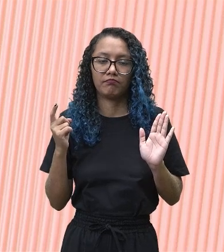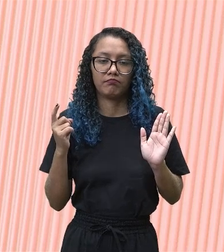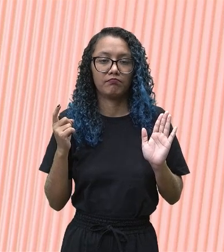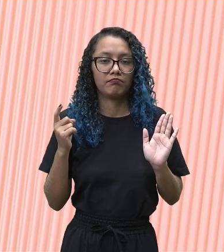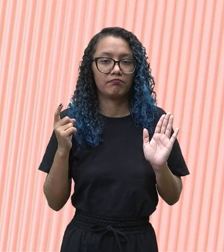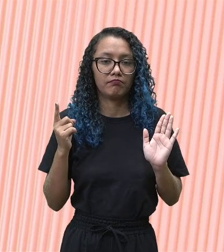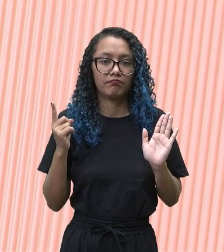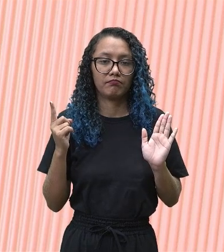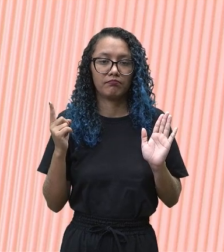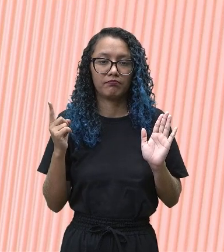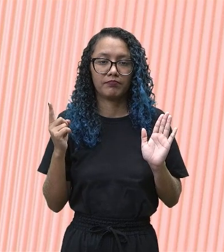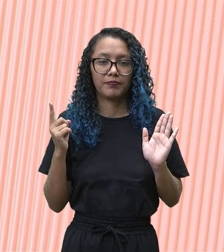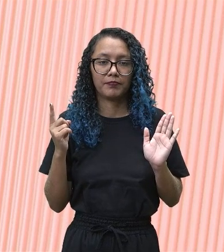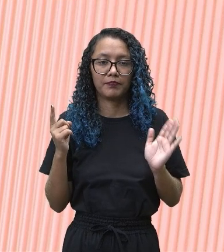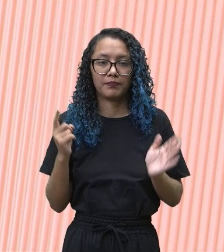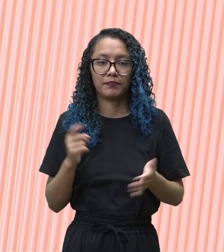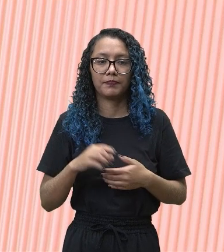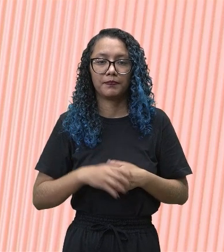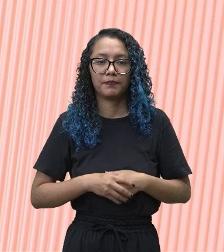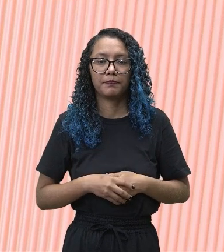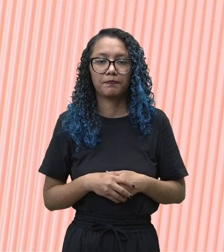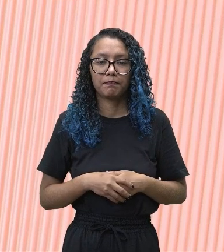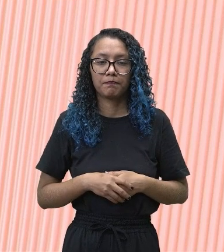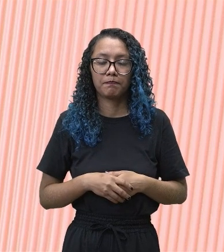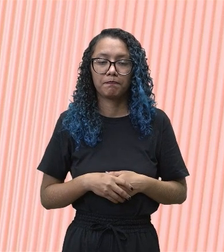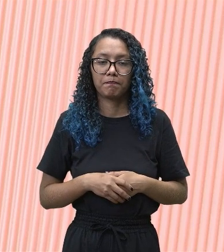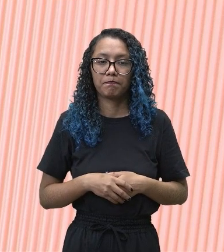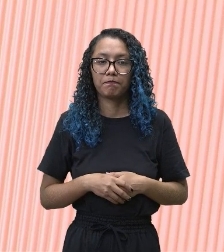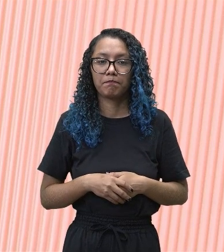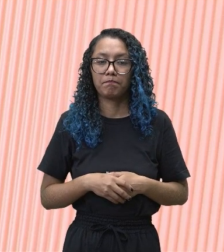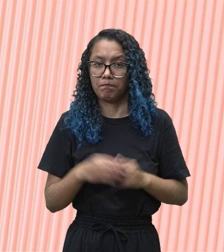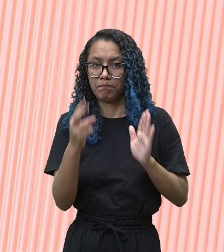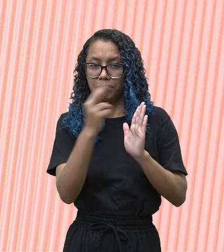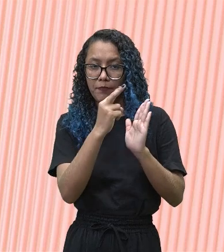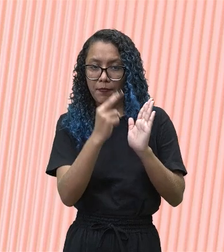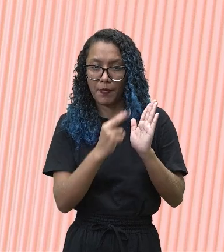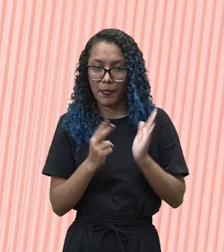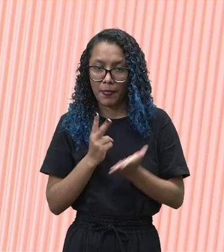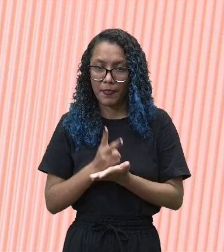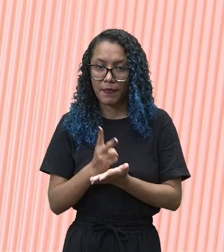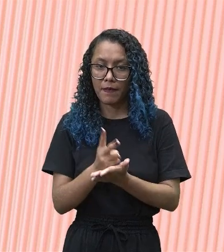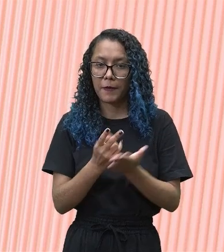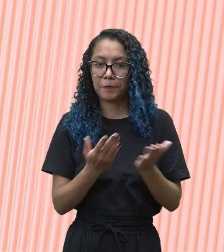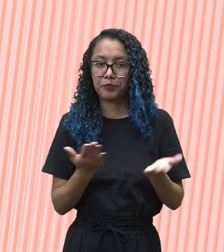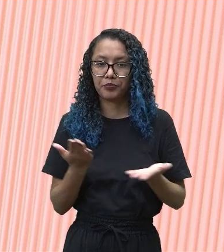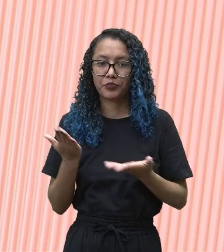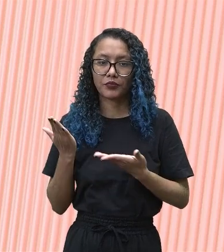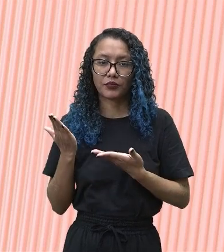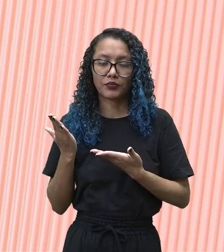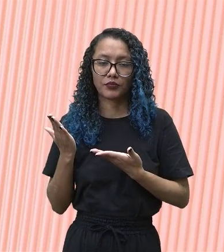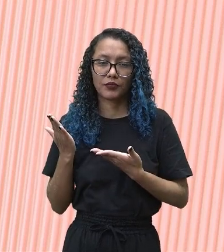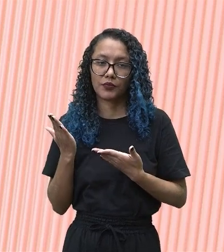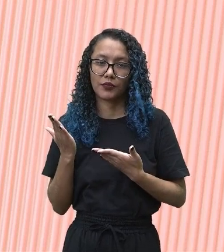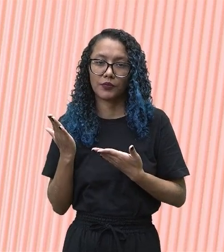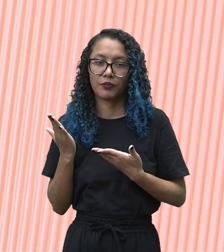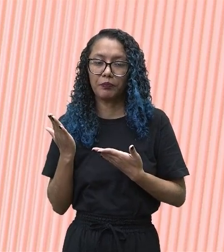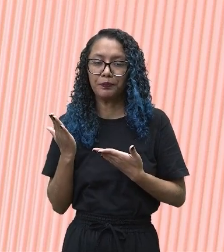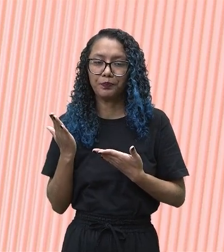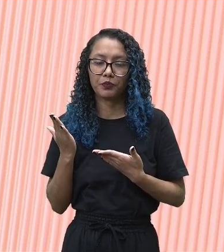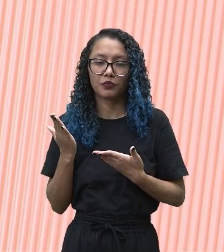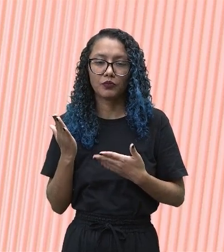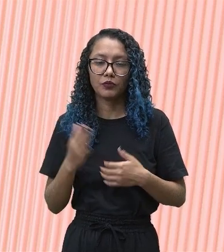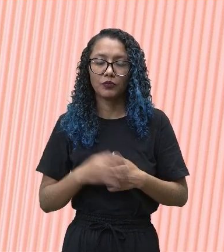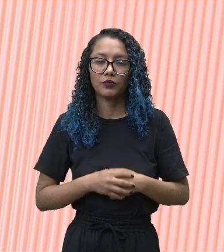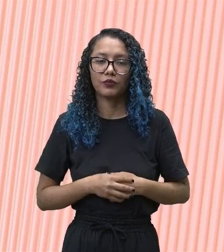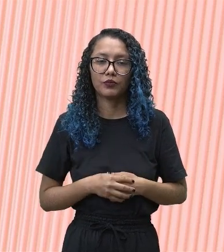simbólico ou figurado. Como, por exemplo, el frío es tanto que hiela hasta